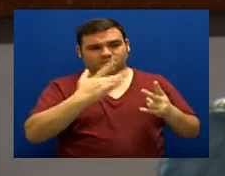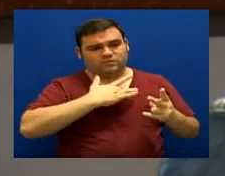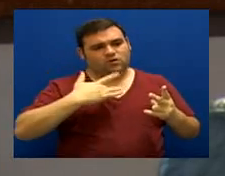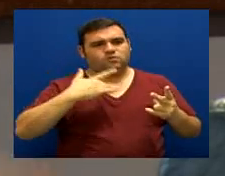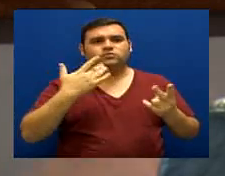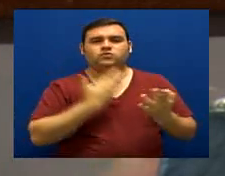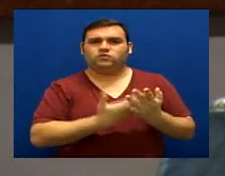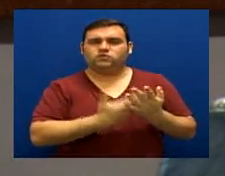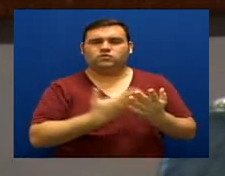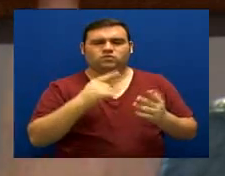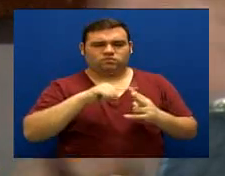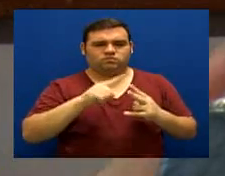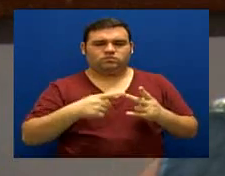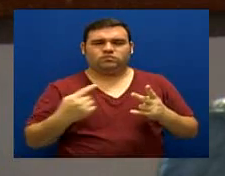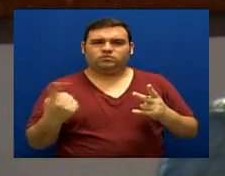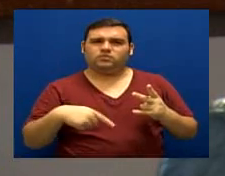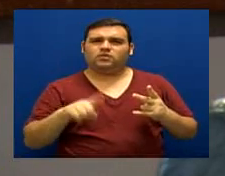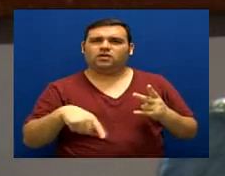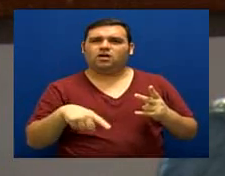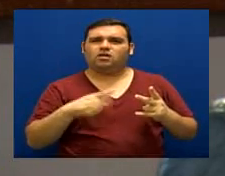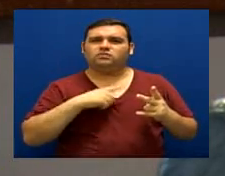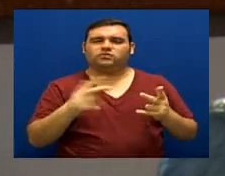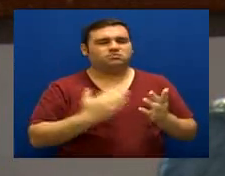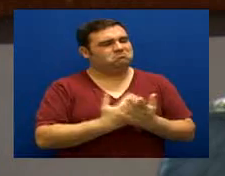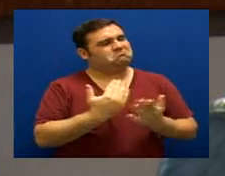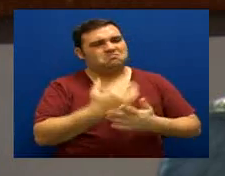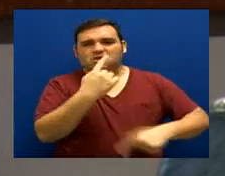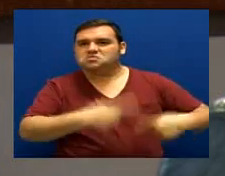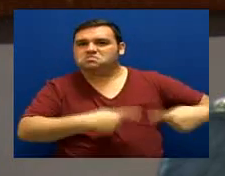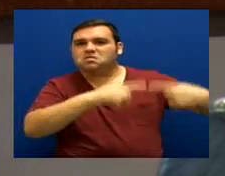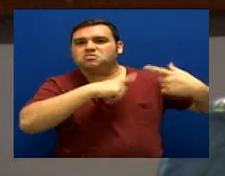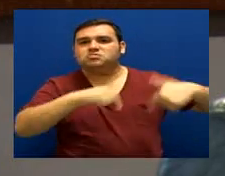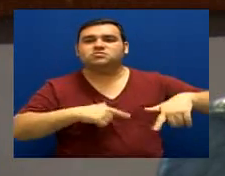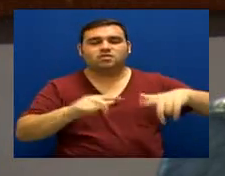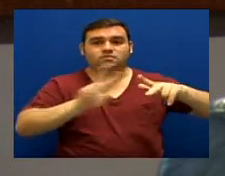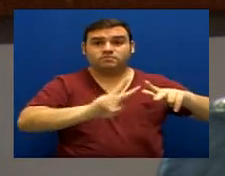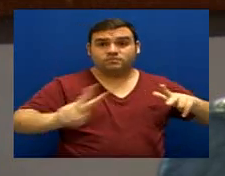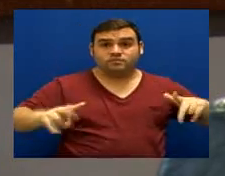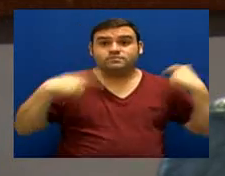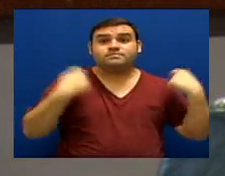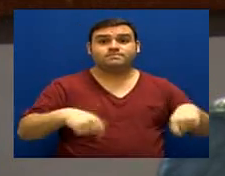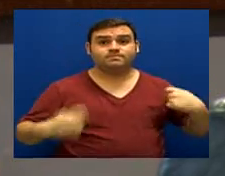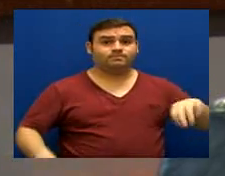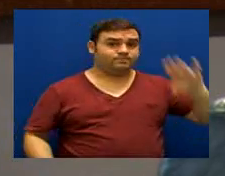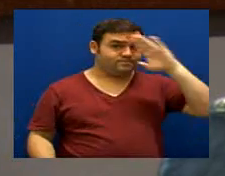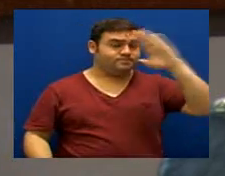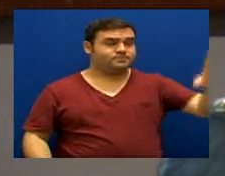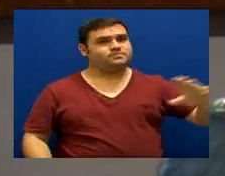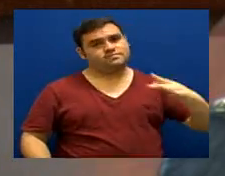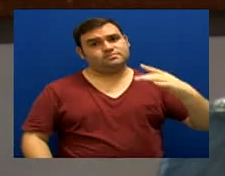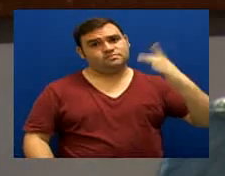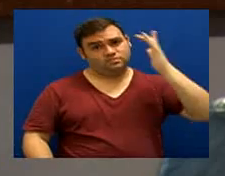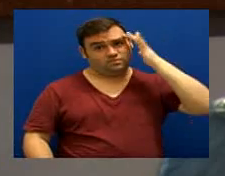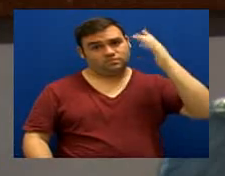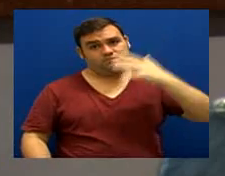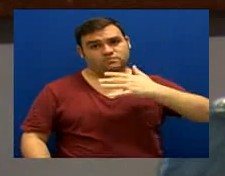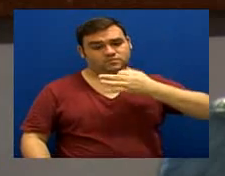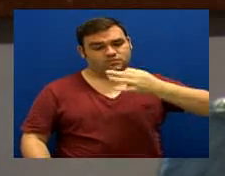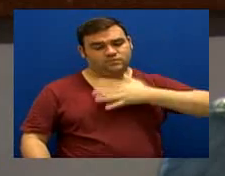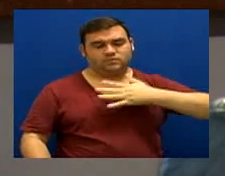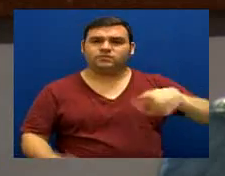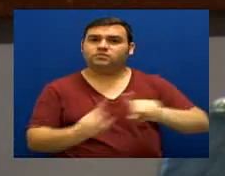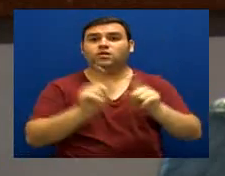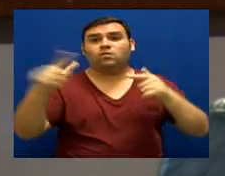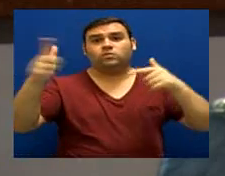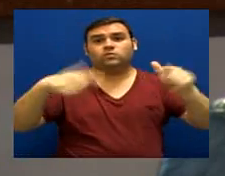saúde e educação que eram os setores mais debatidos numa campanha eleitoral precisam ser priorizados eu acho outros setores podem